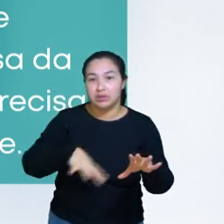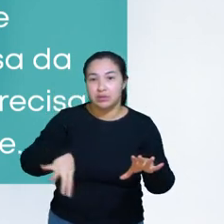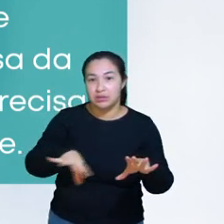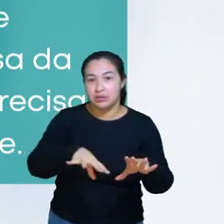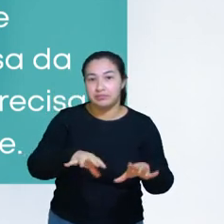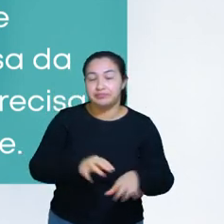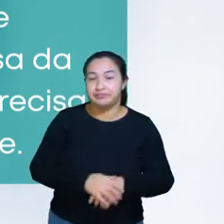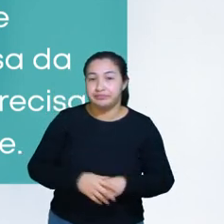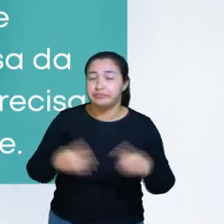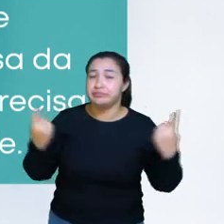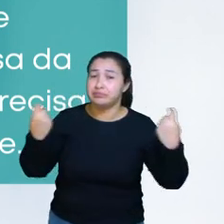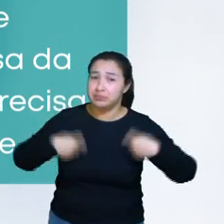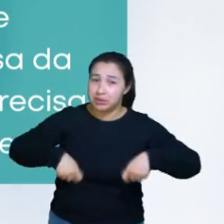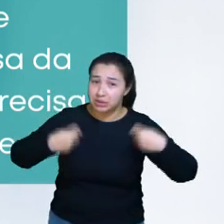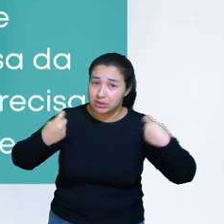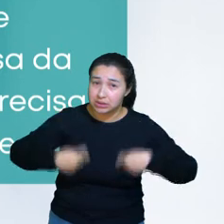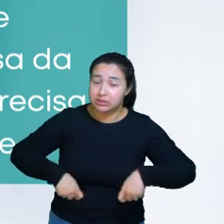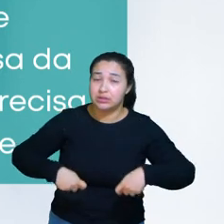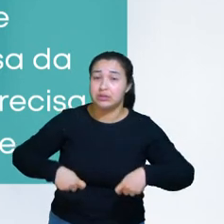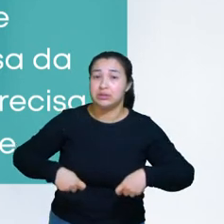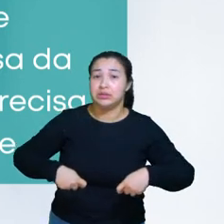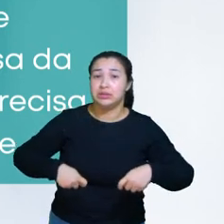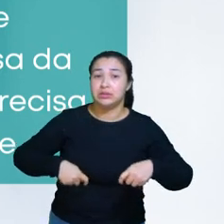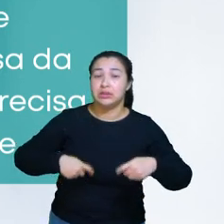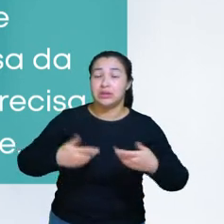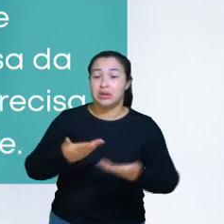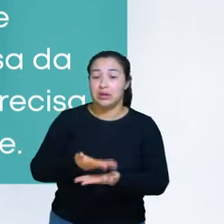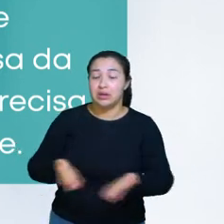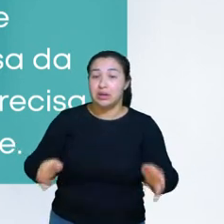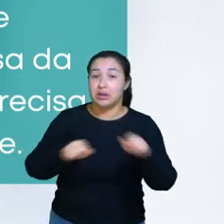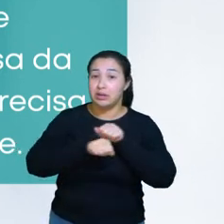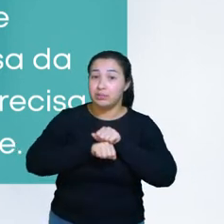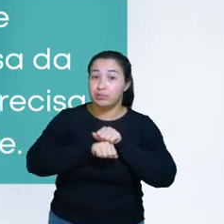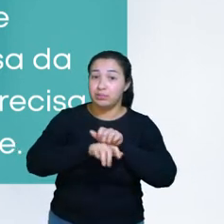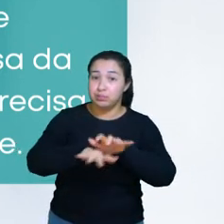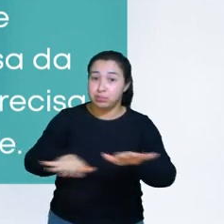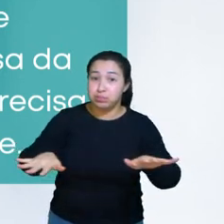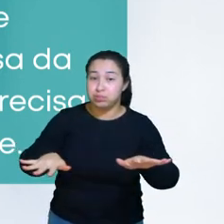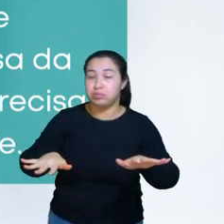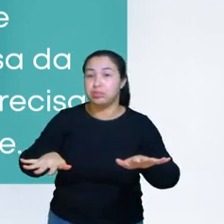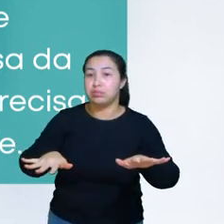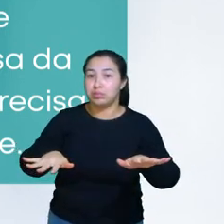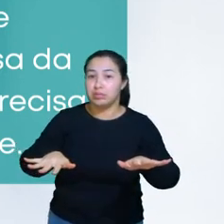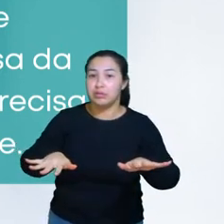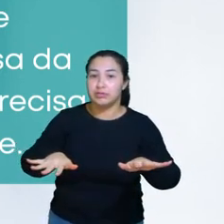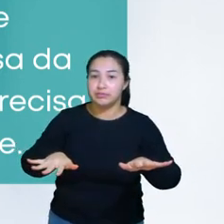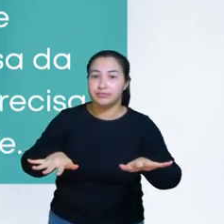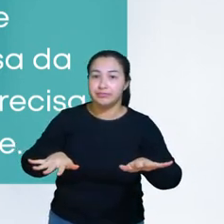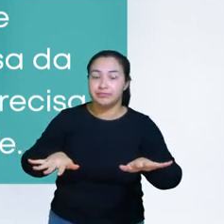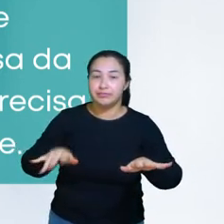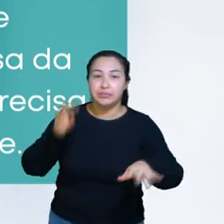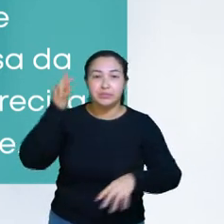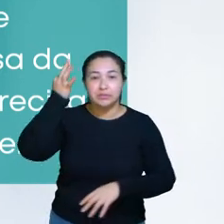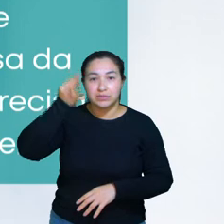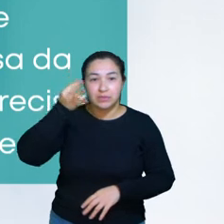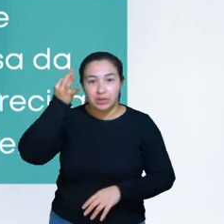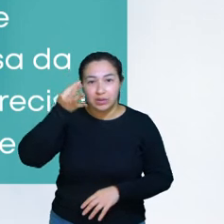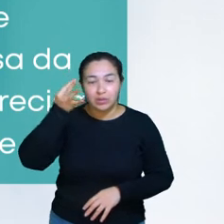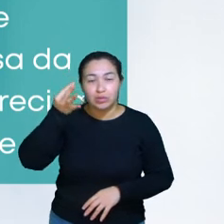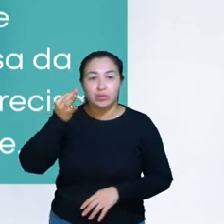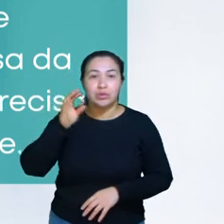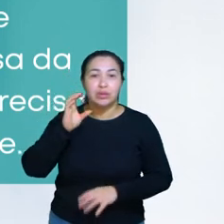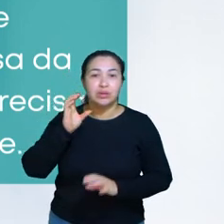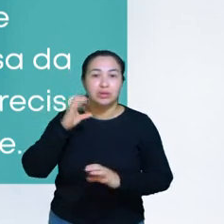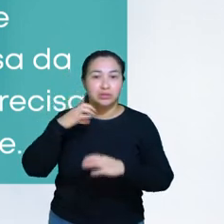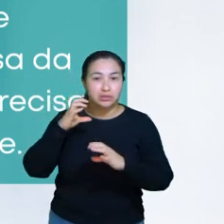nós precisamos popularizar se essa é a palavra eh a a teoria e ciência e isso